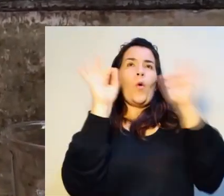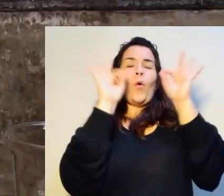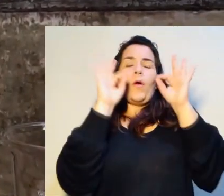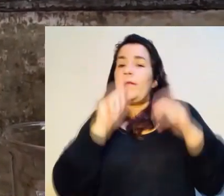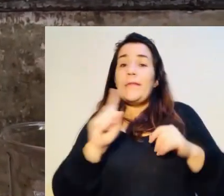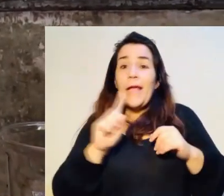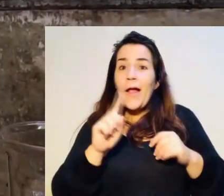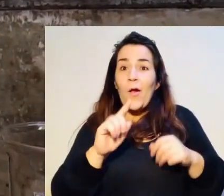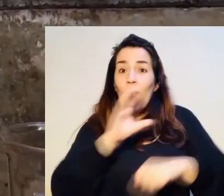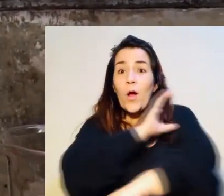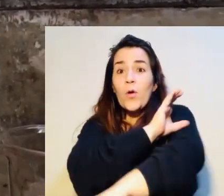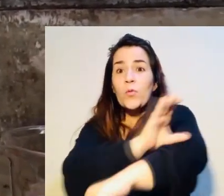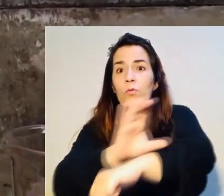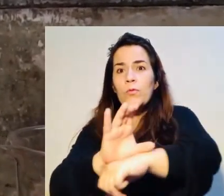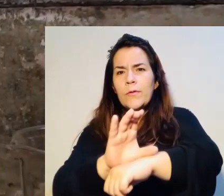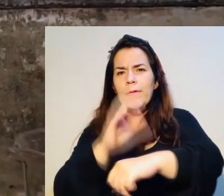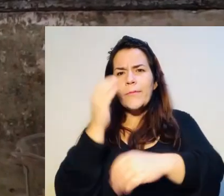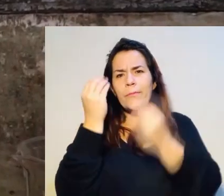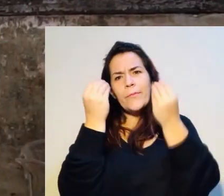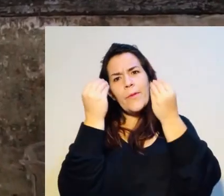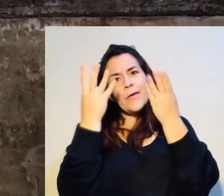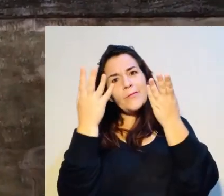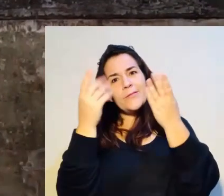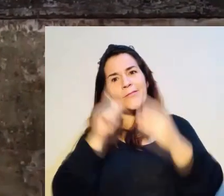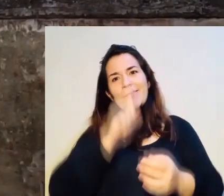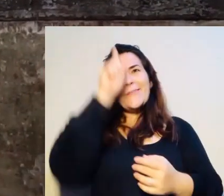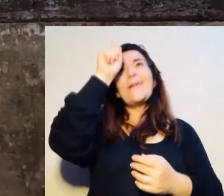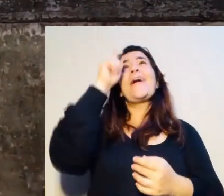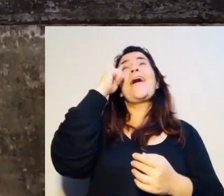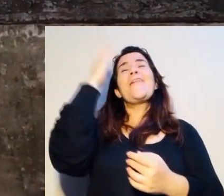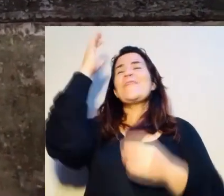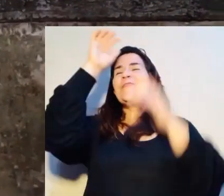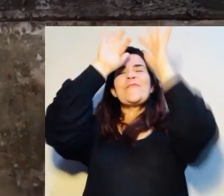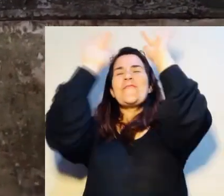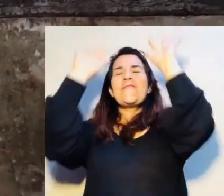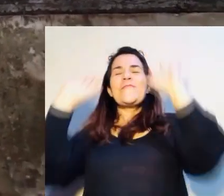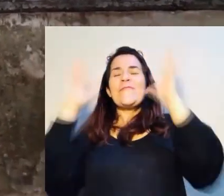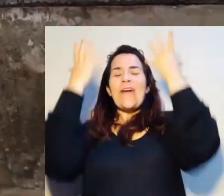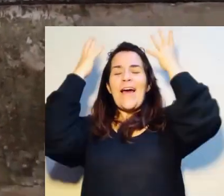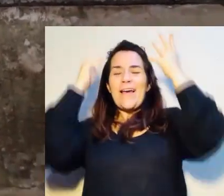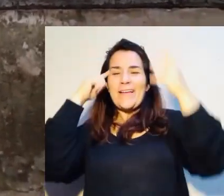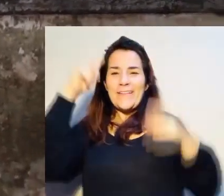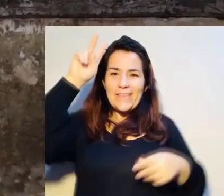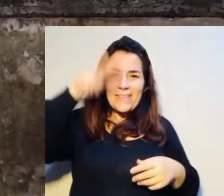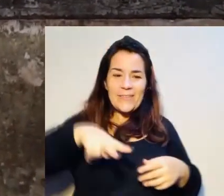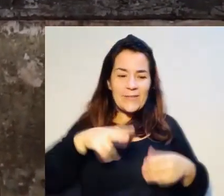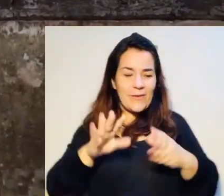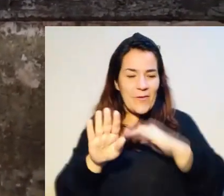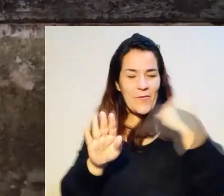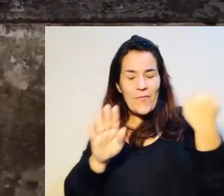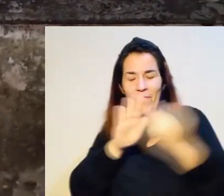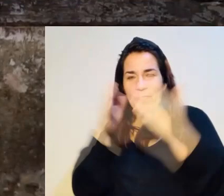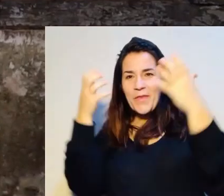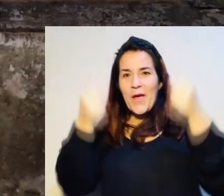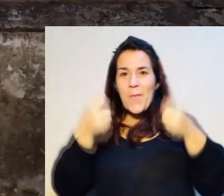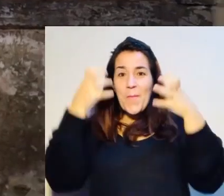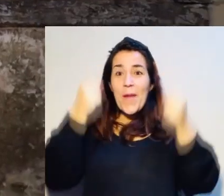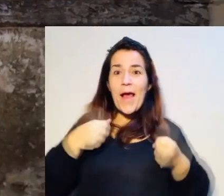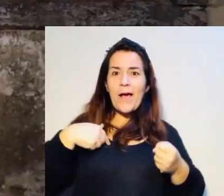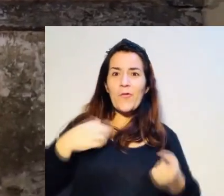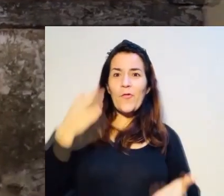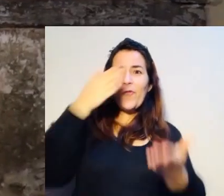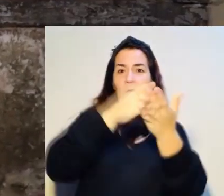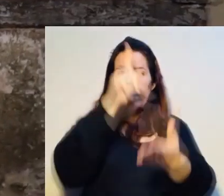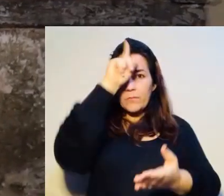E imagina só o santo lá em cima, a festa que ele fez, não é mesmo? E cá embaixo a gente foi tudo de branco